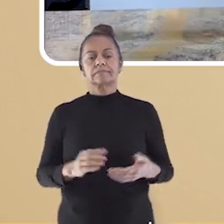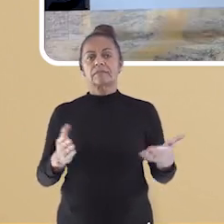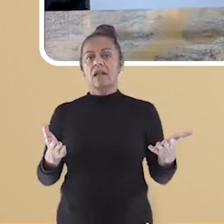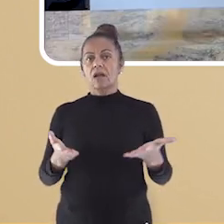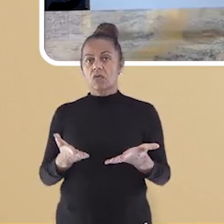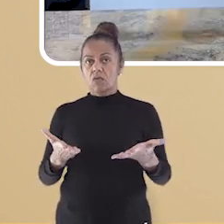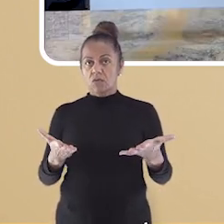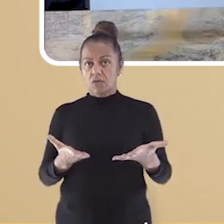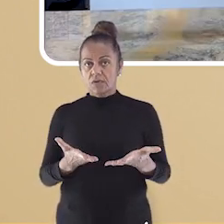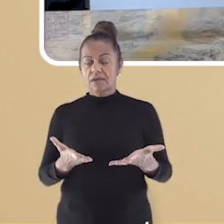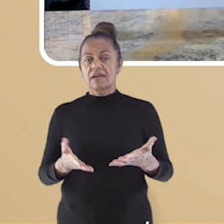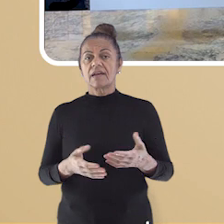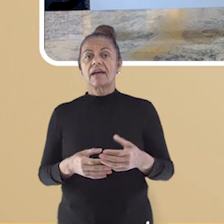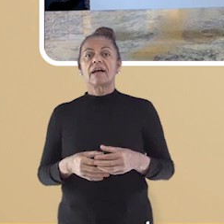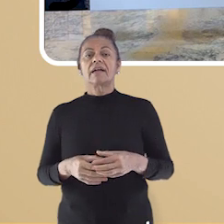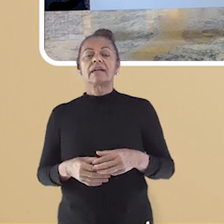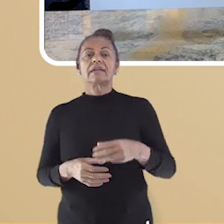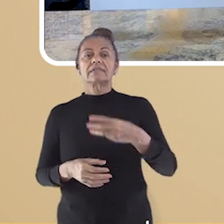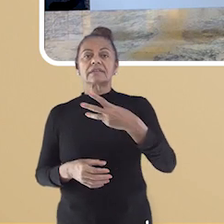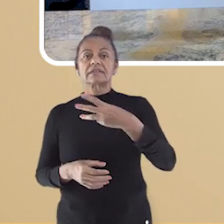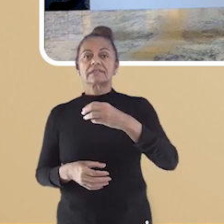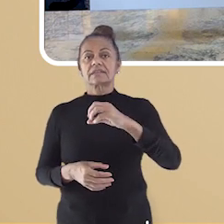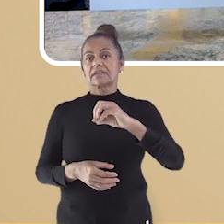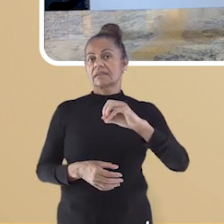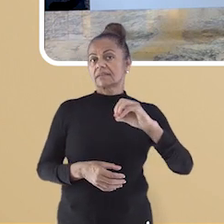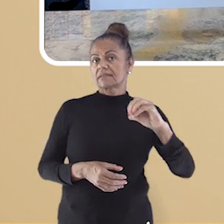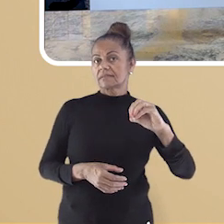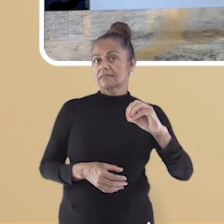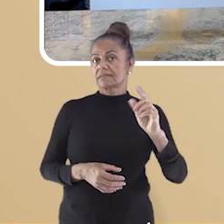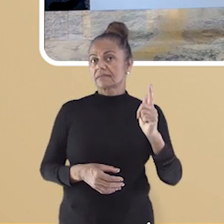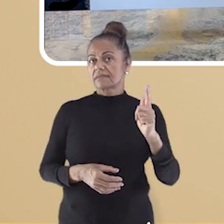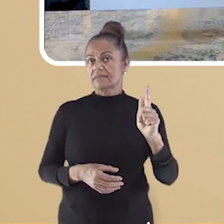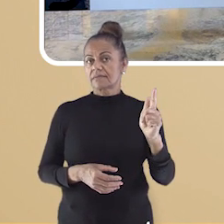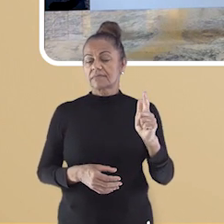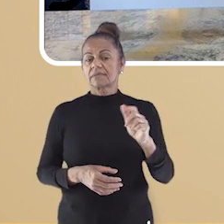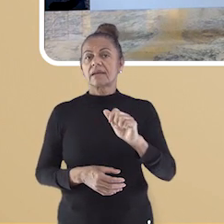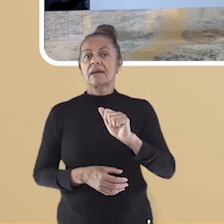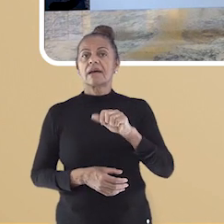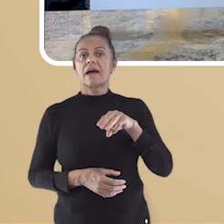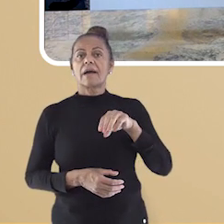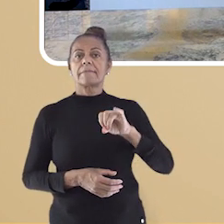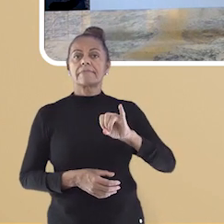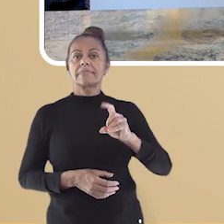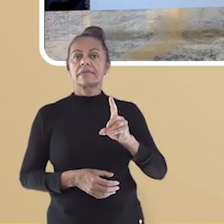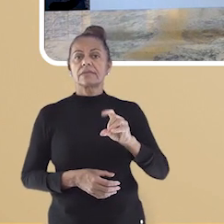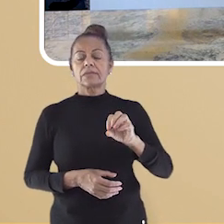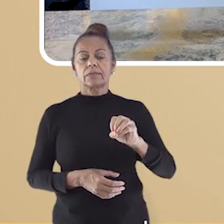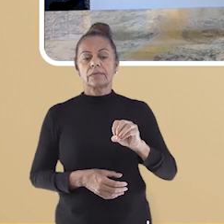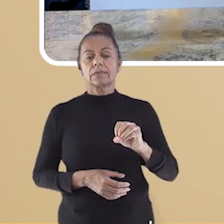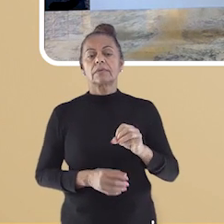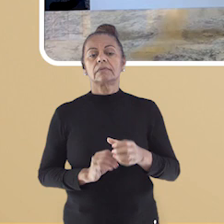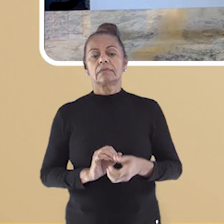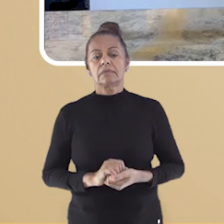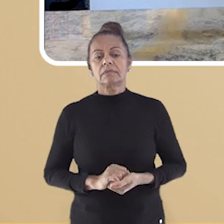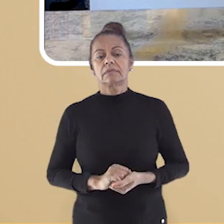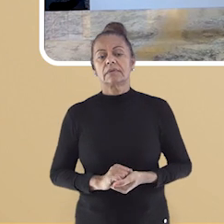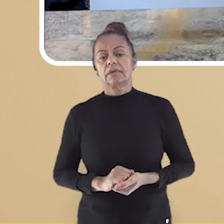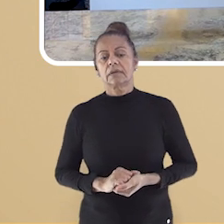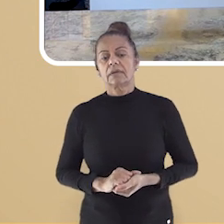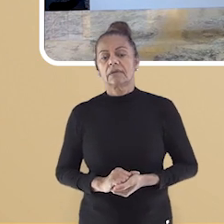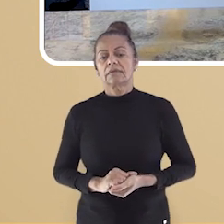Agora nós vamos colocar as 300 gramas de amido de milho. Vamos colocar aos